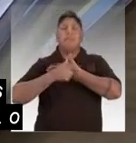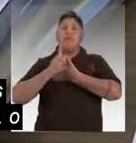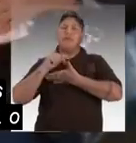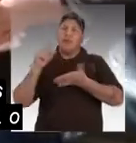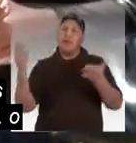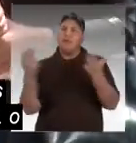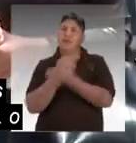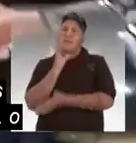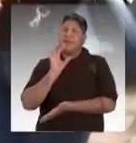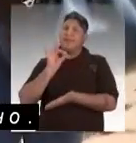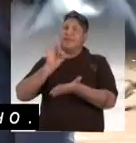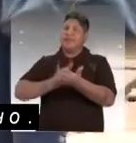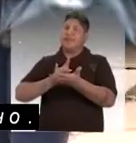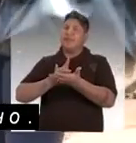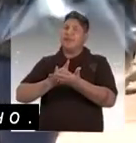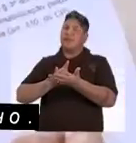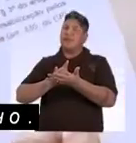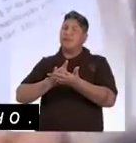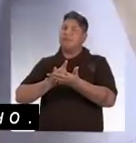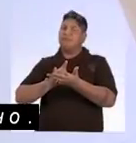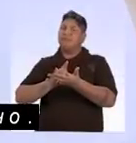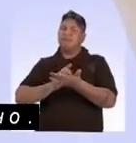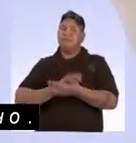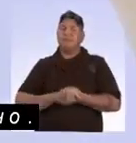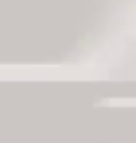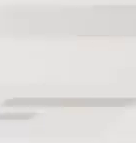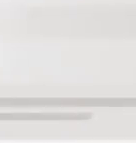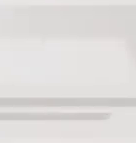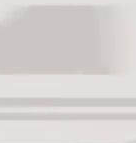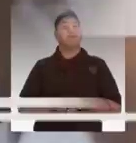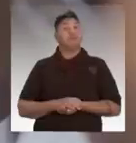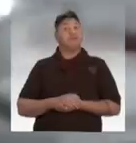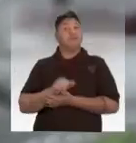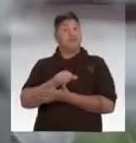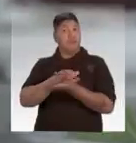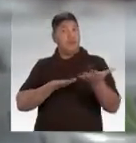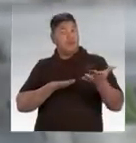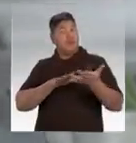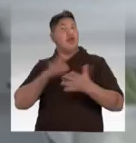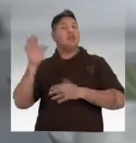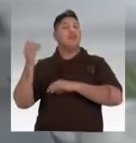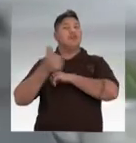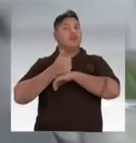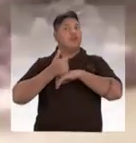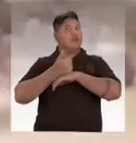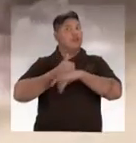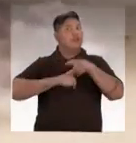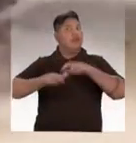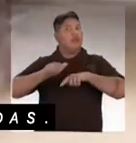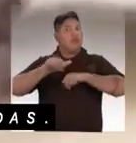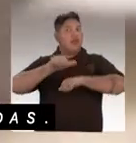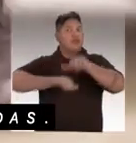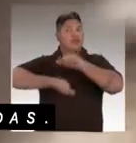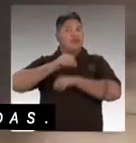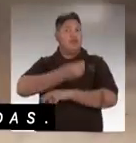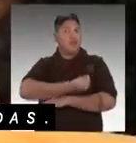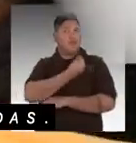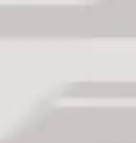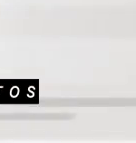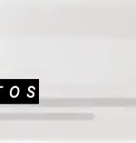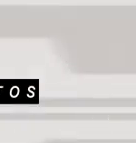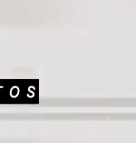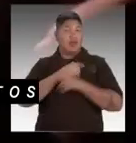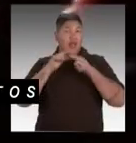esses papéis são executados pelo Ministério Público do Trabalho. Iniciativas de empregabilidade que transformam